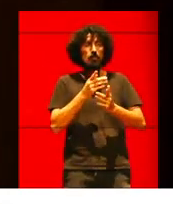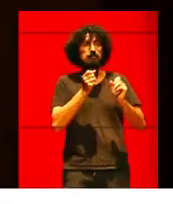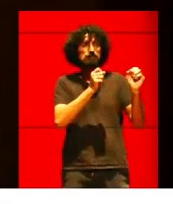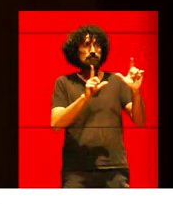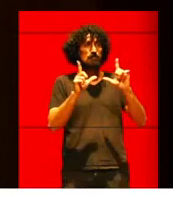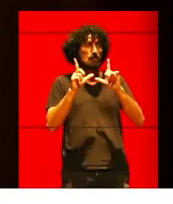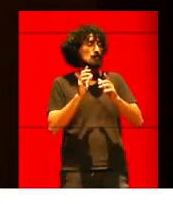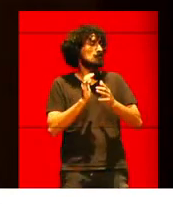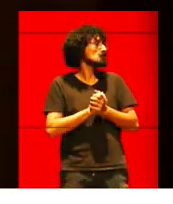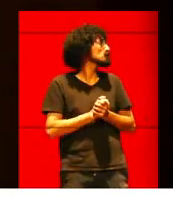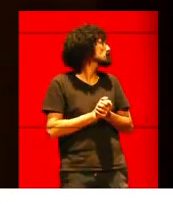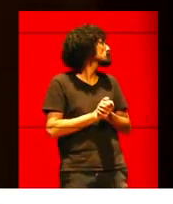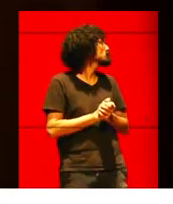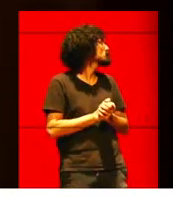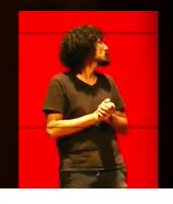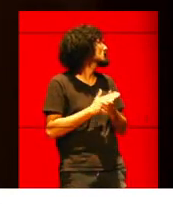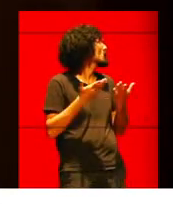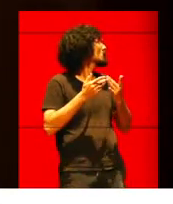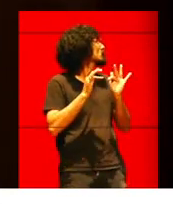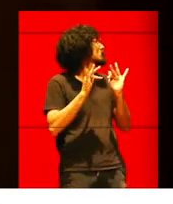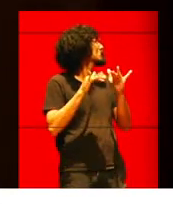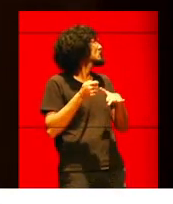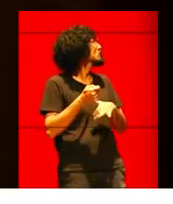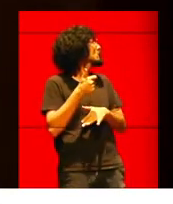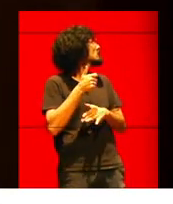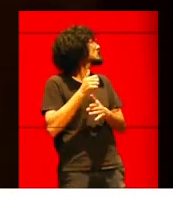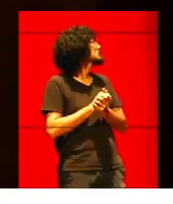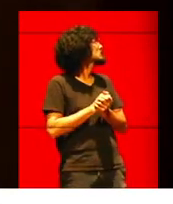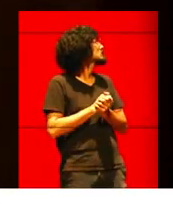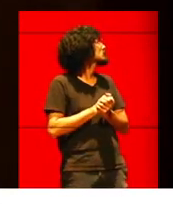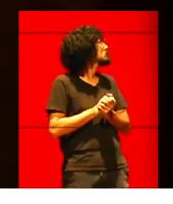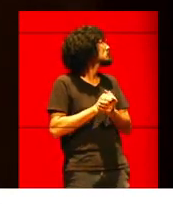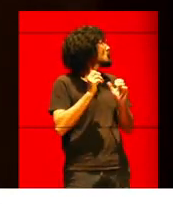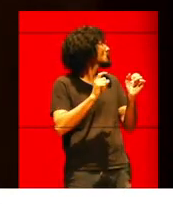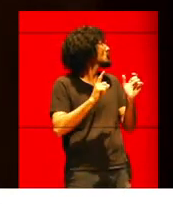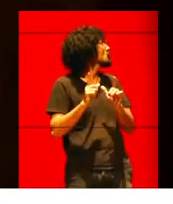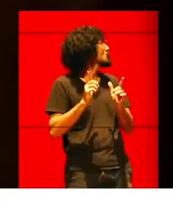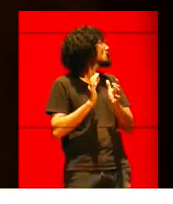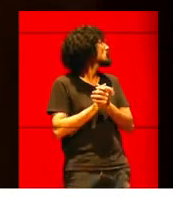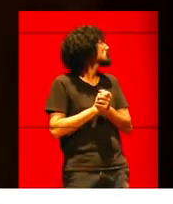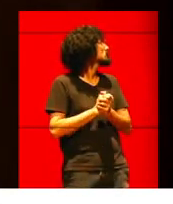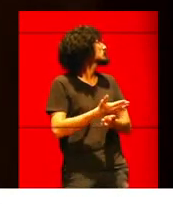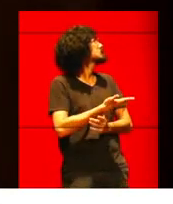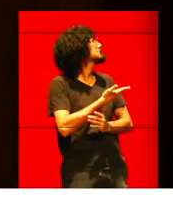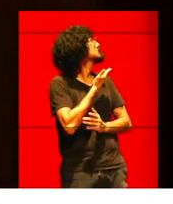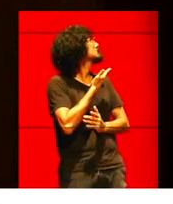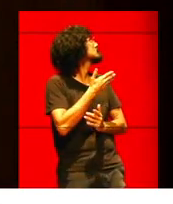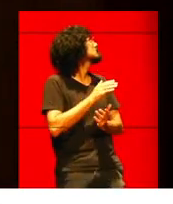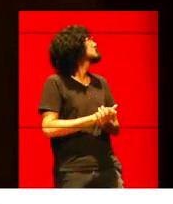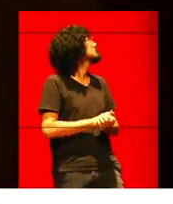favor. Só para terminar com ele. Pode passar. Olha lá, ó. Mais um. Aí.